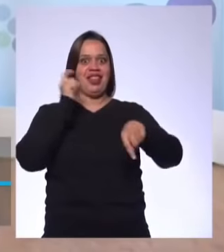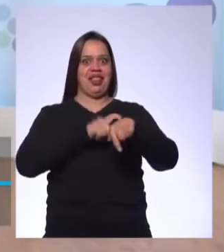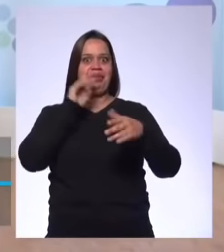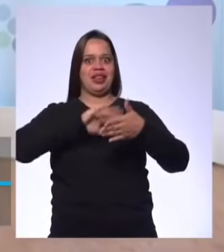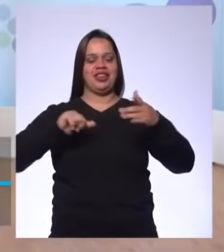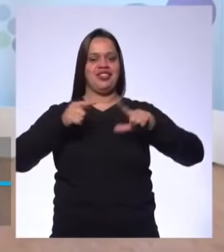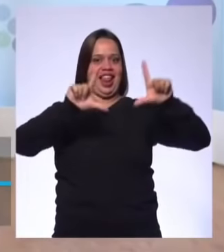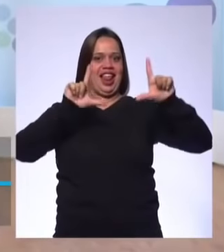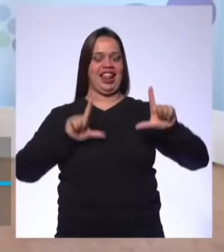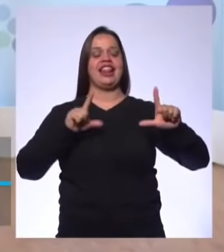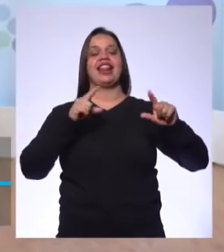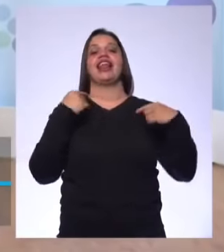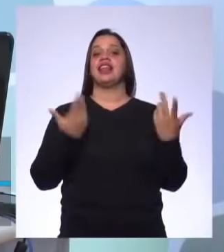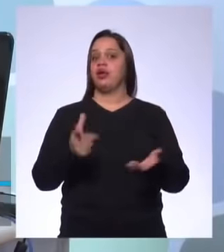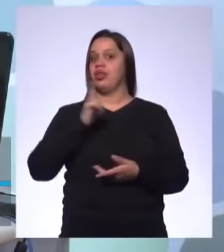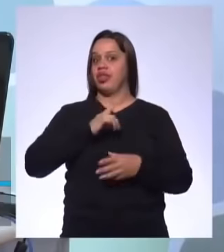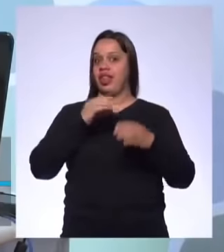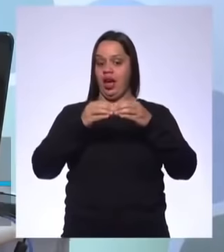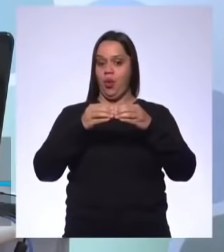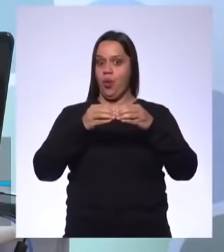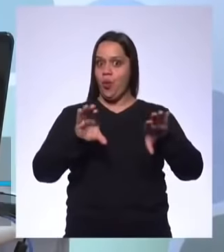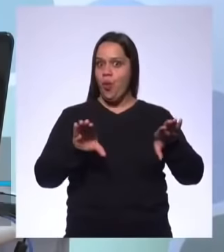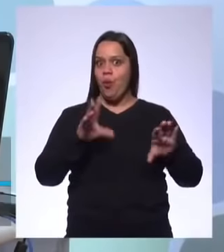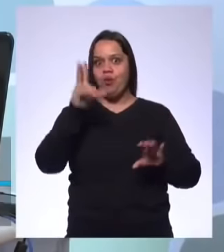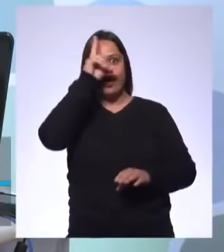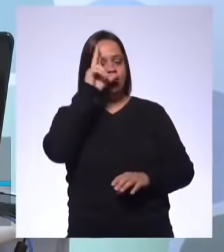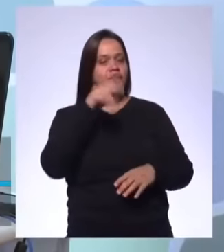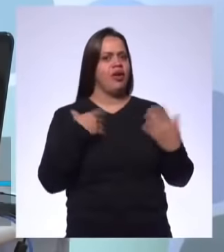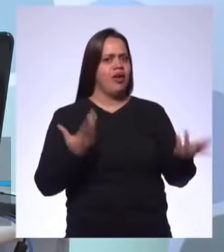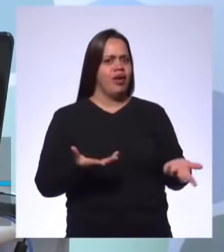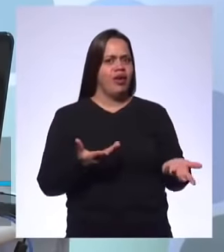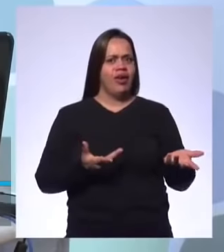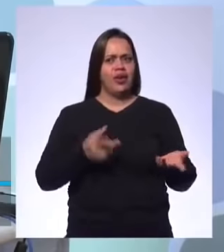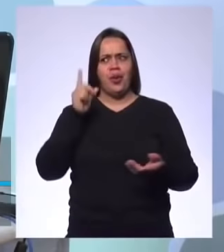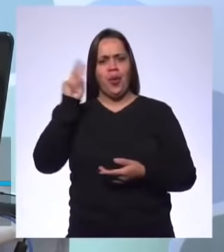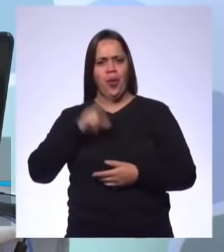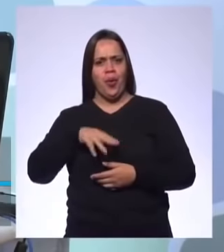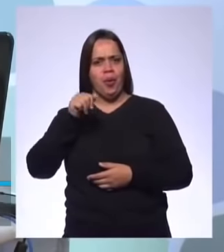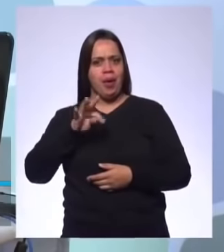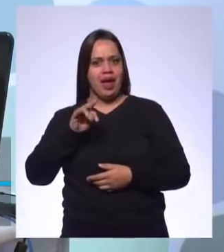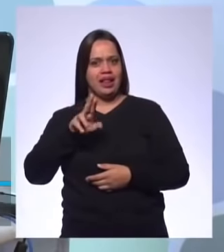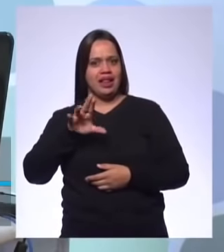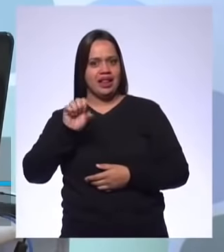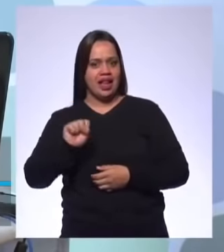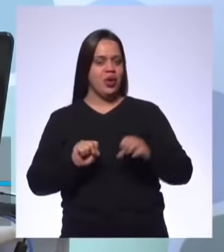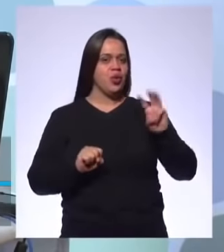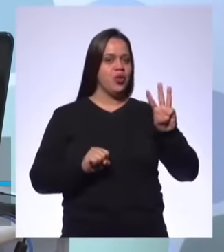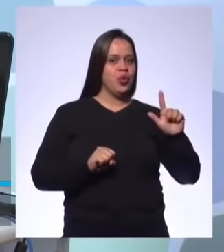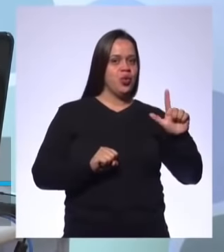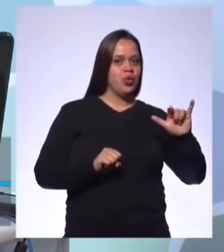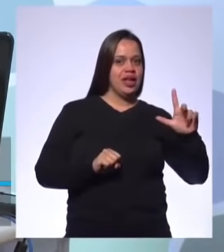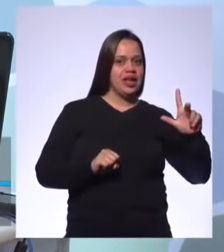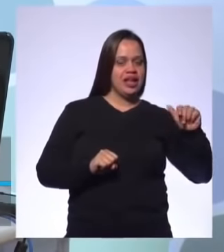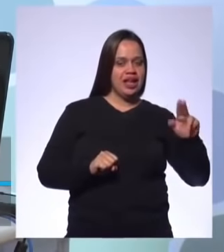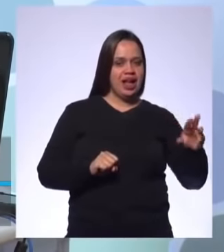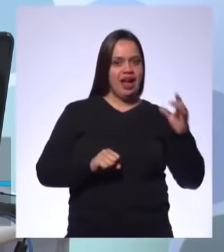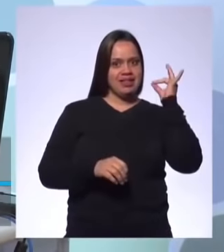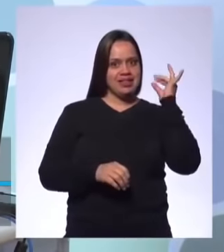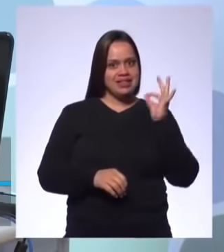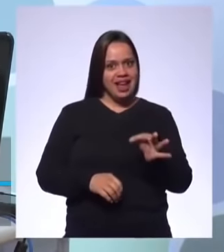hein? Será que o Matheus e o William, né? Acertaram a história? Eu tô rindo muito.